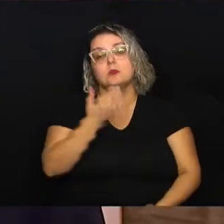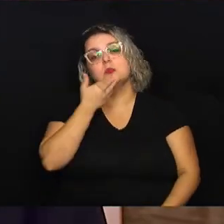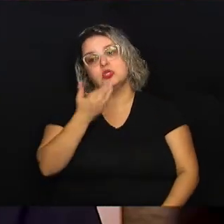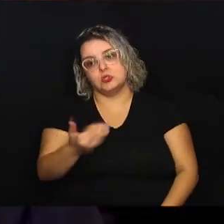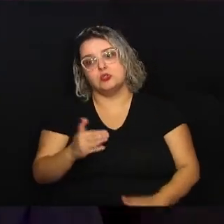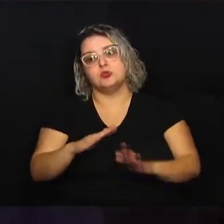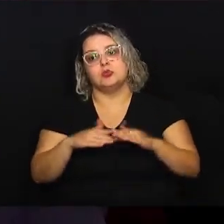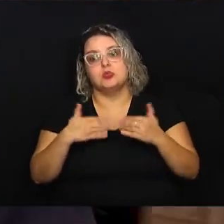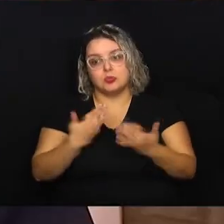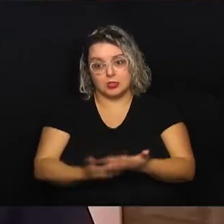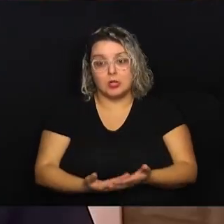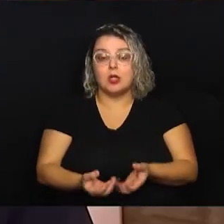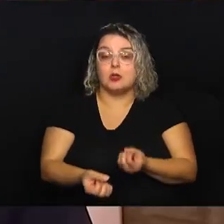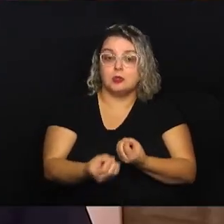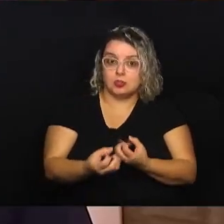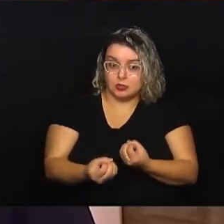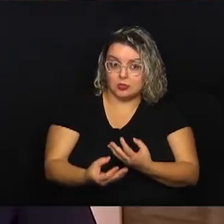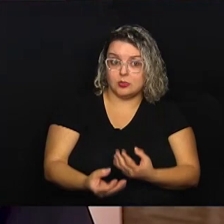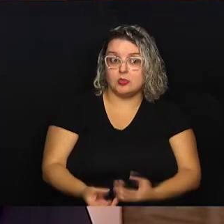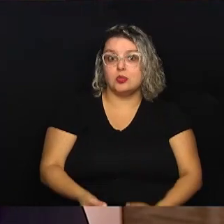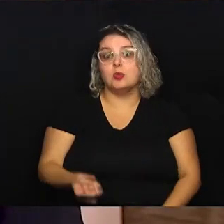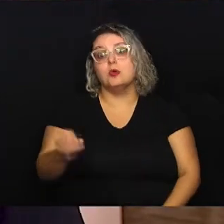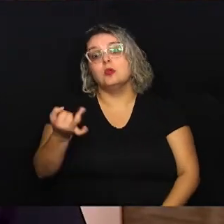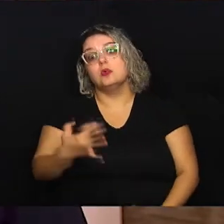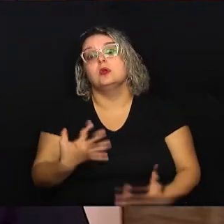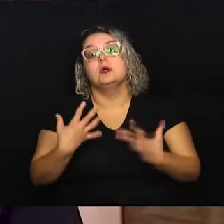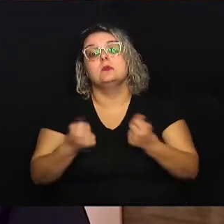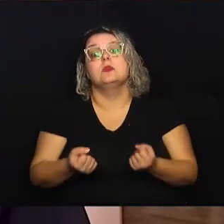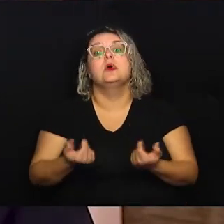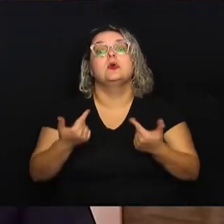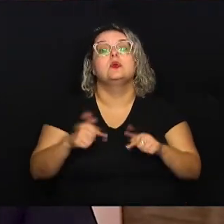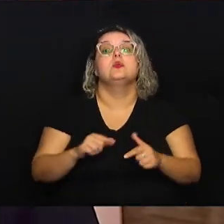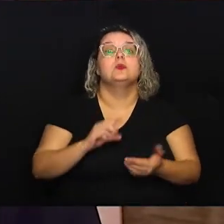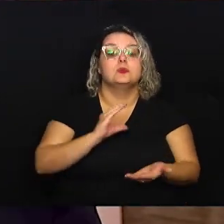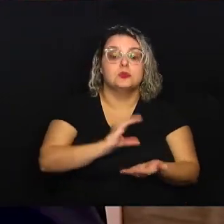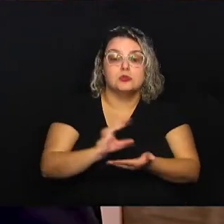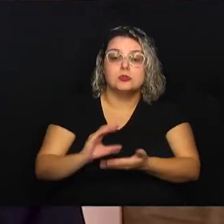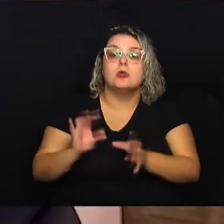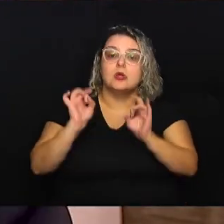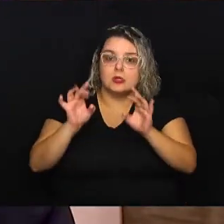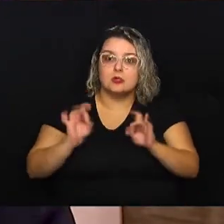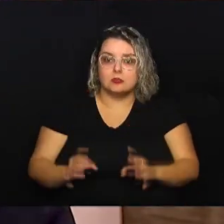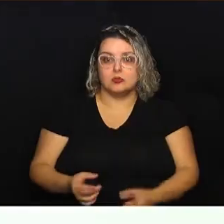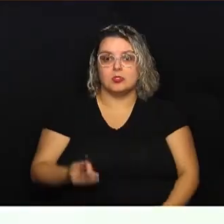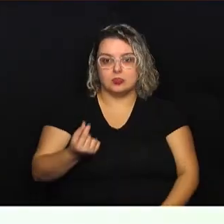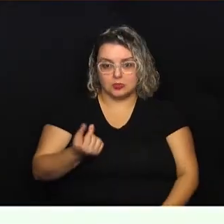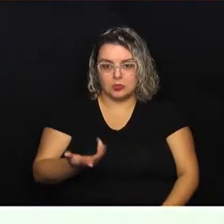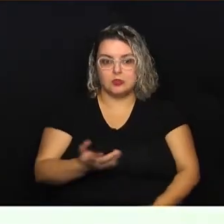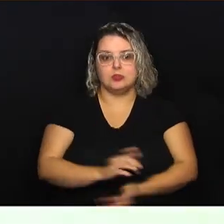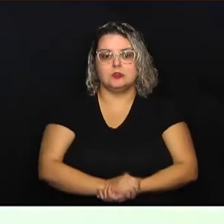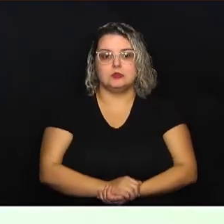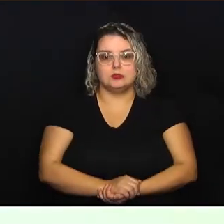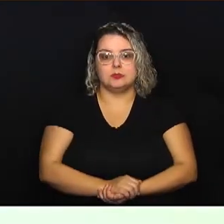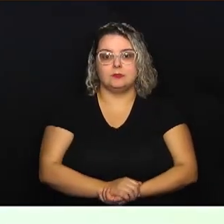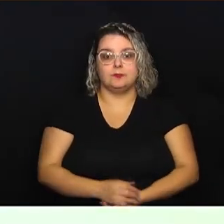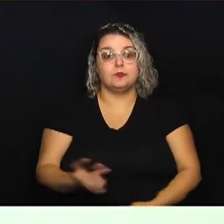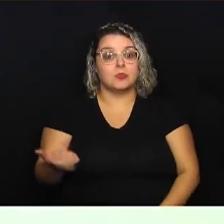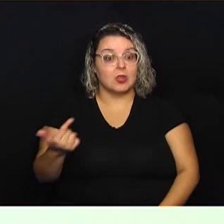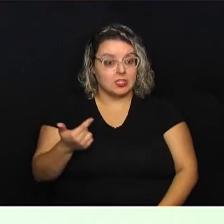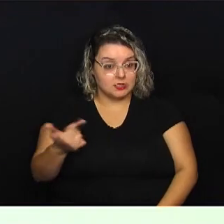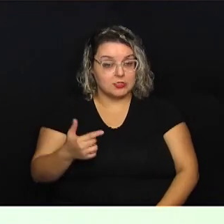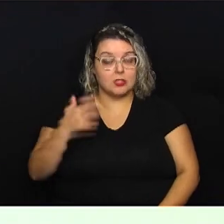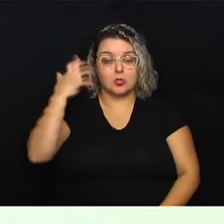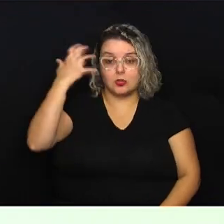requeremos a informação, quanto é recebido e para onde é destinado especificamente esses valores. Segundo Guida,